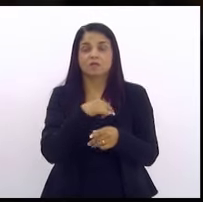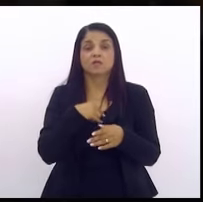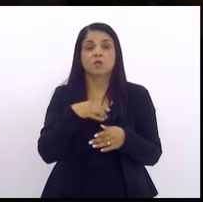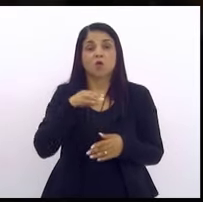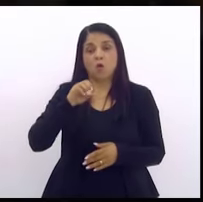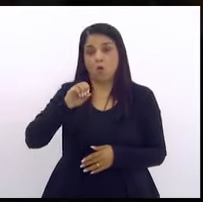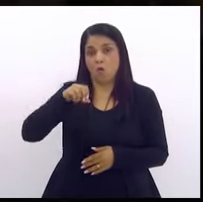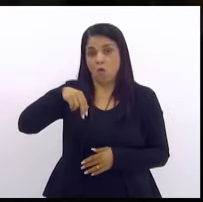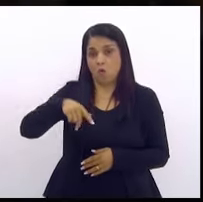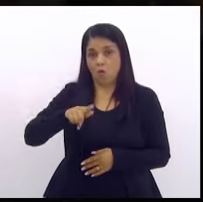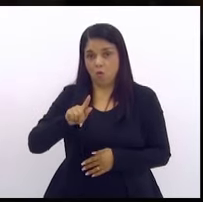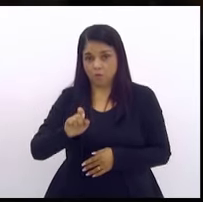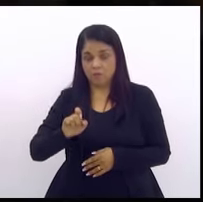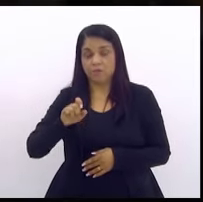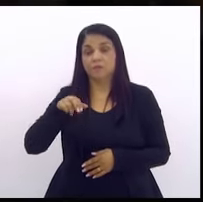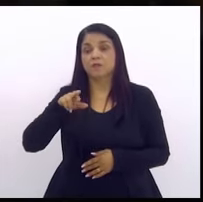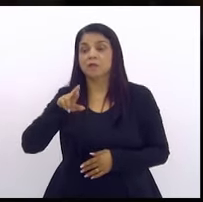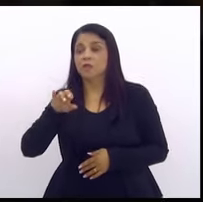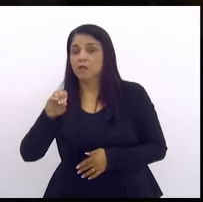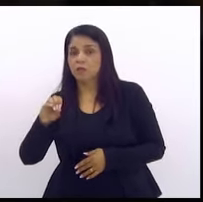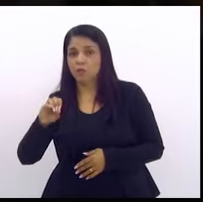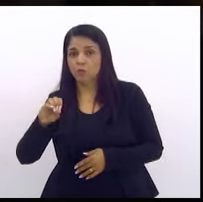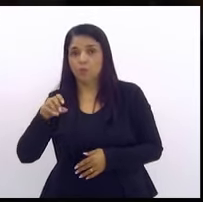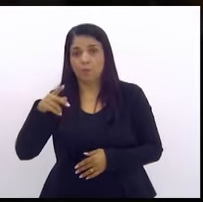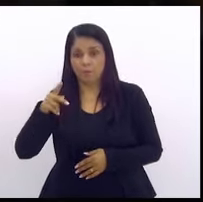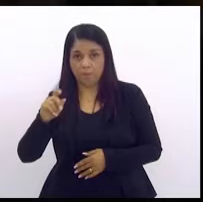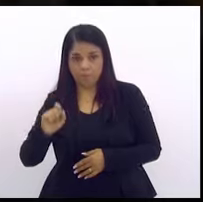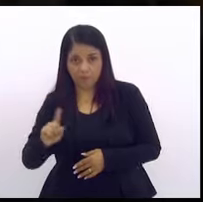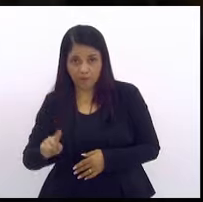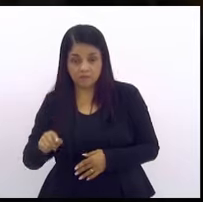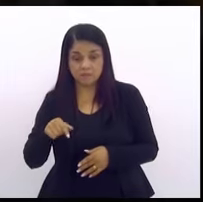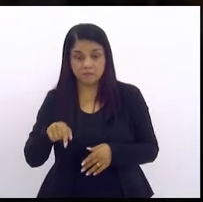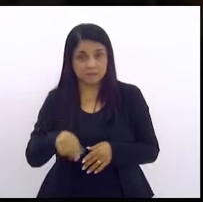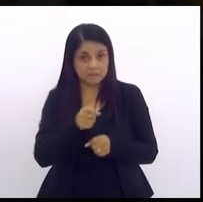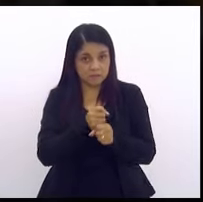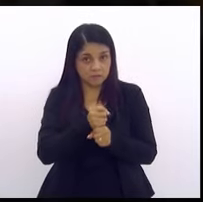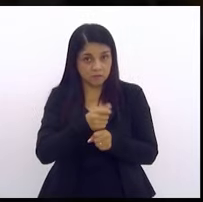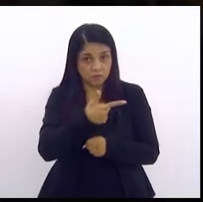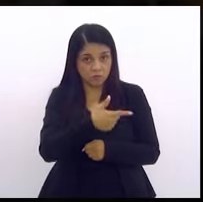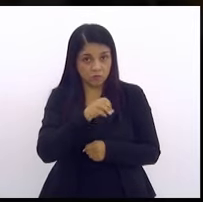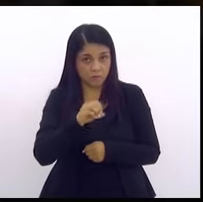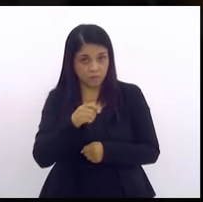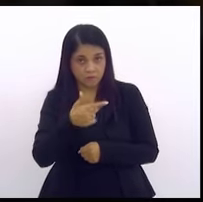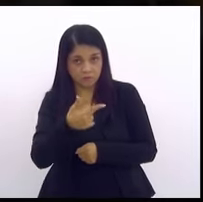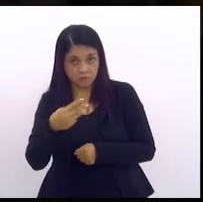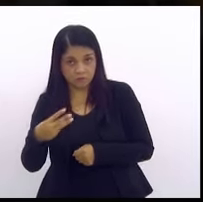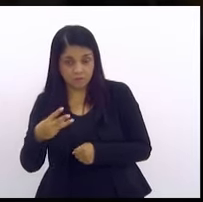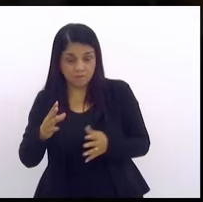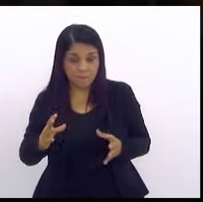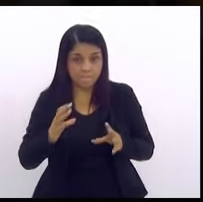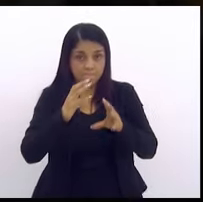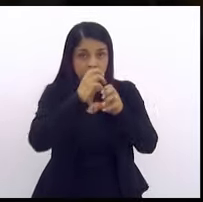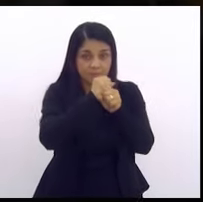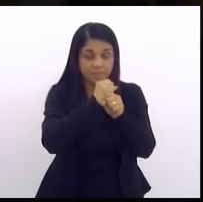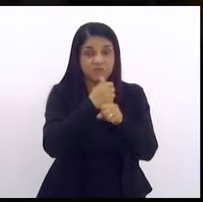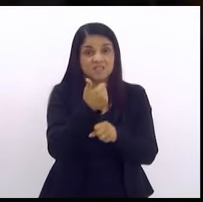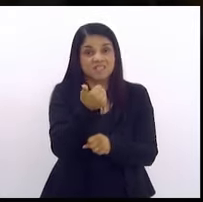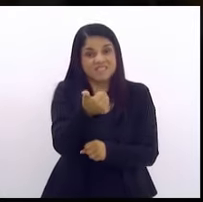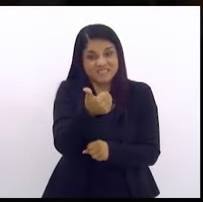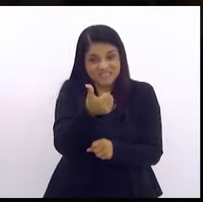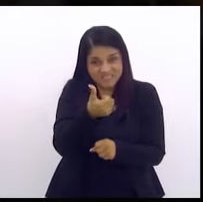ONG Rio de Paz, esse ano é o maior número contabilizado em 16